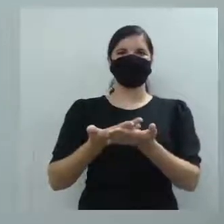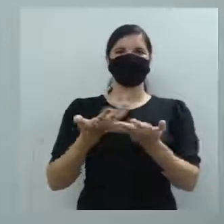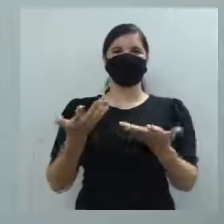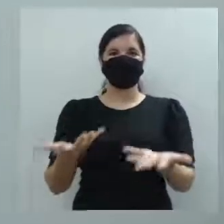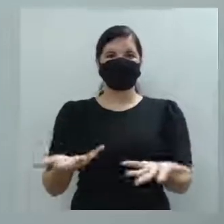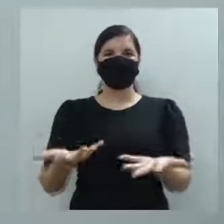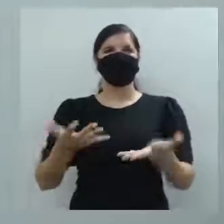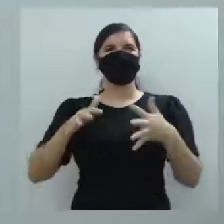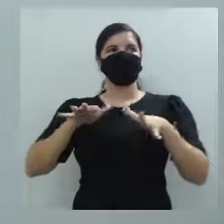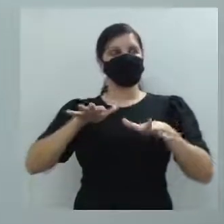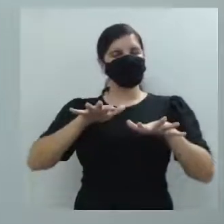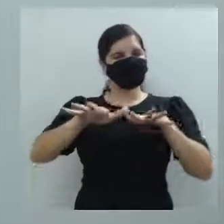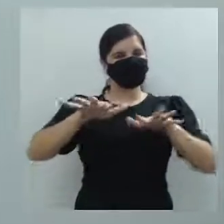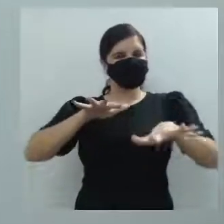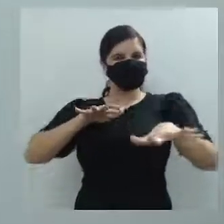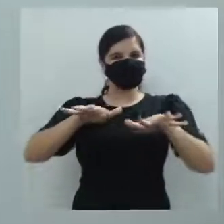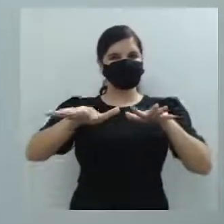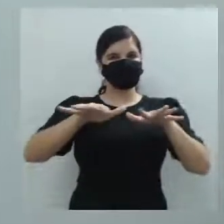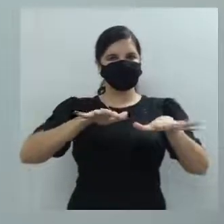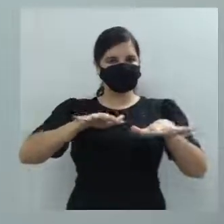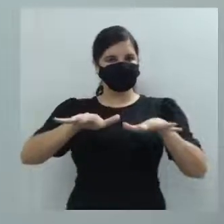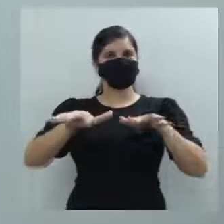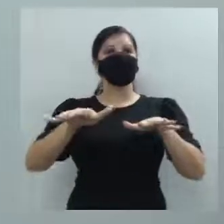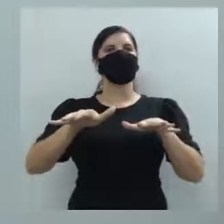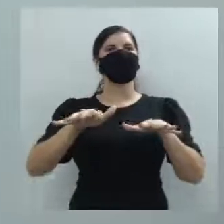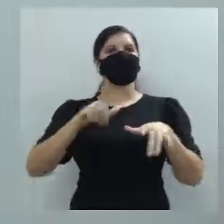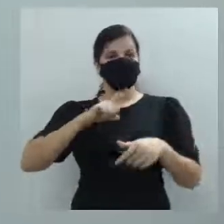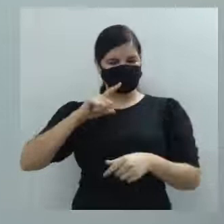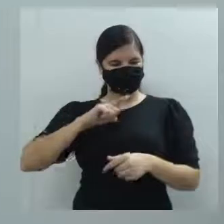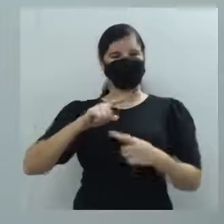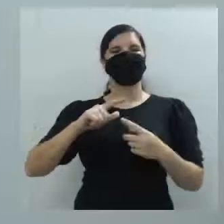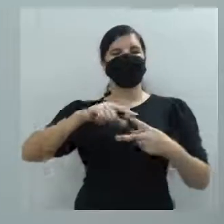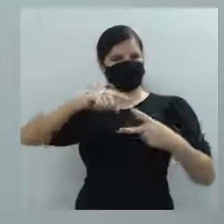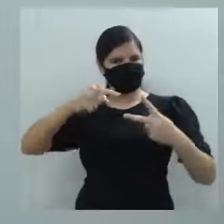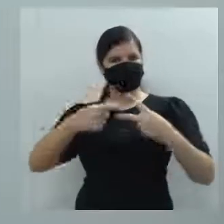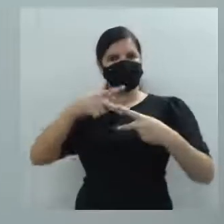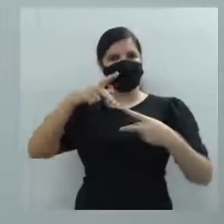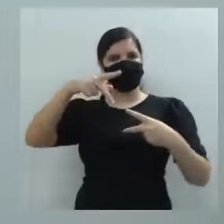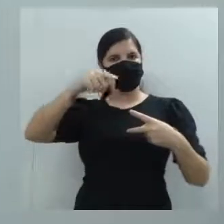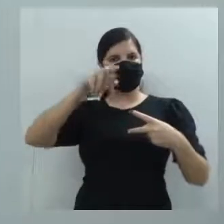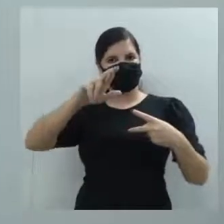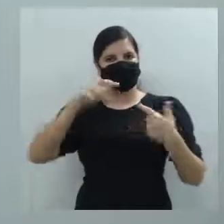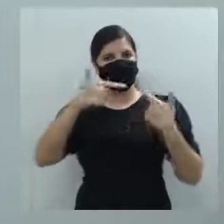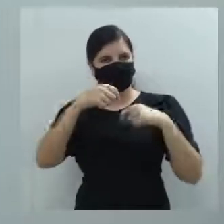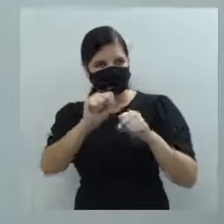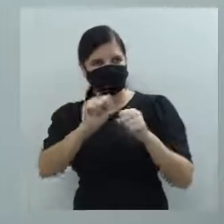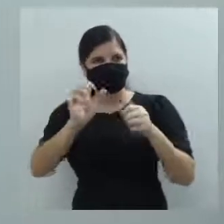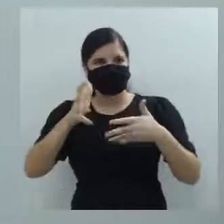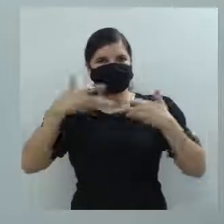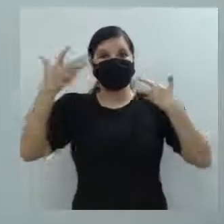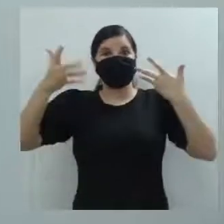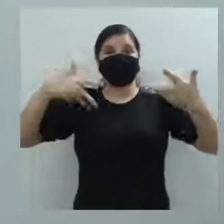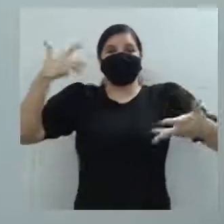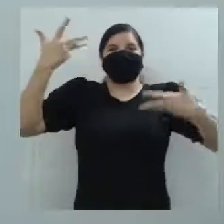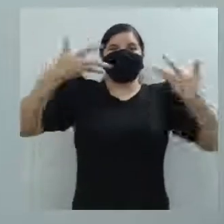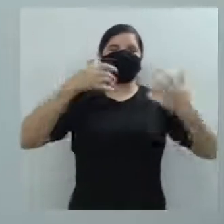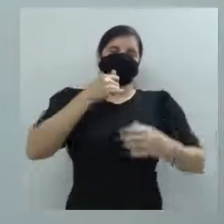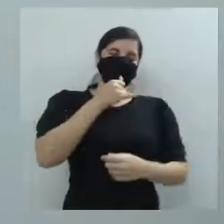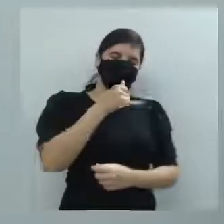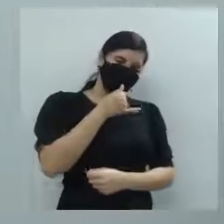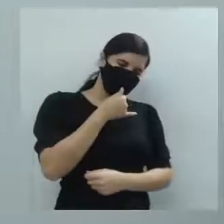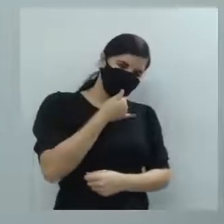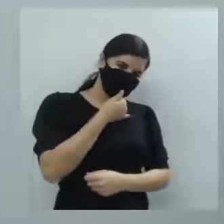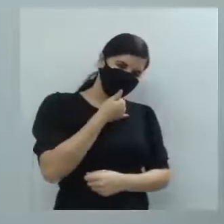Observem os elementos paralinguísticos, cinésicos, a expressão de alegria, tristeza,